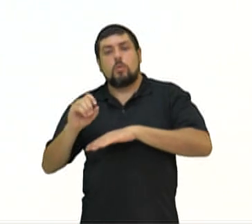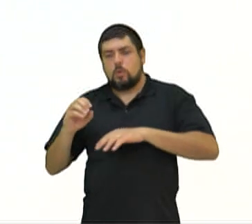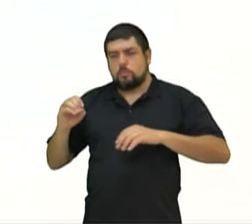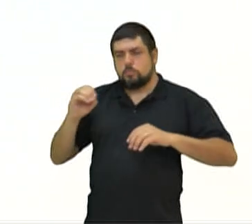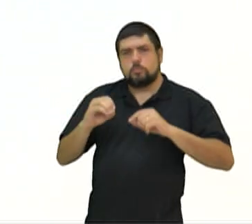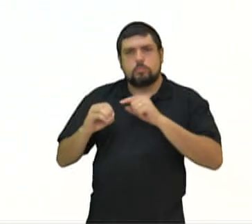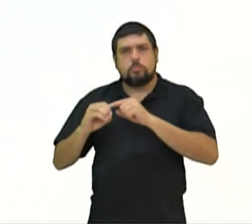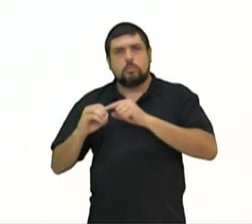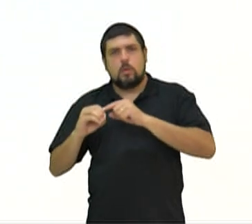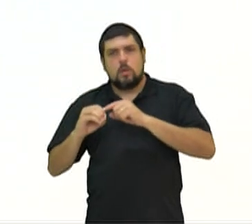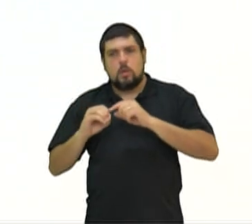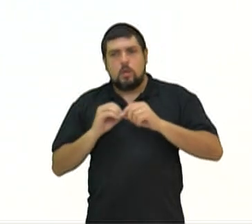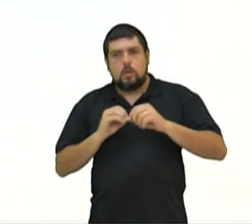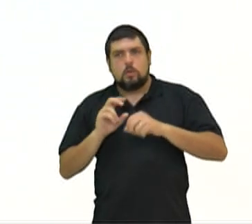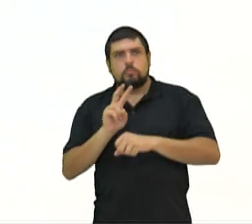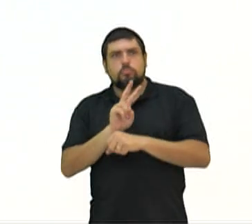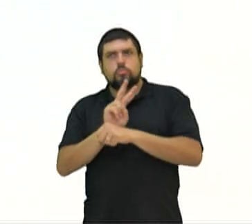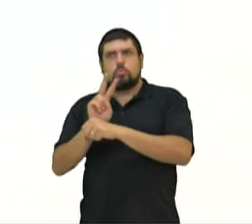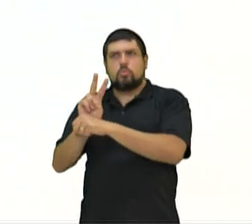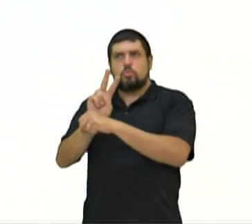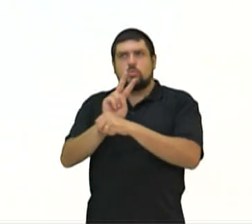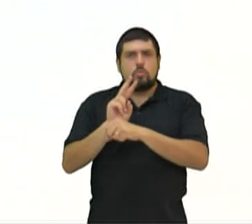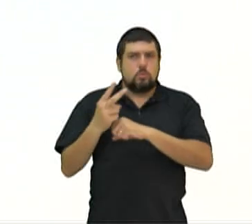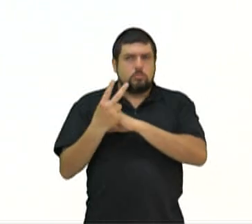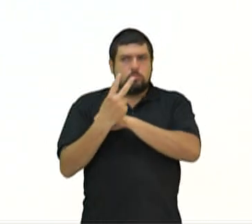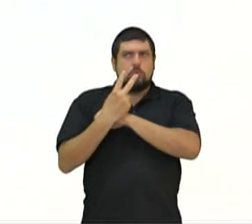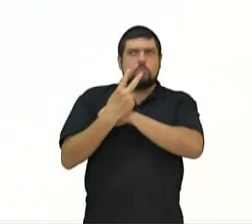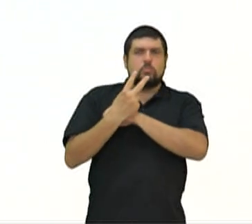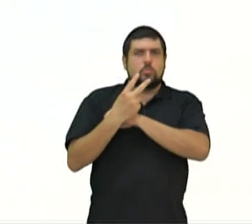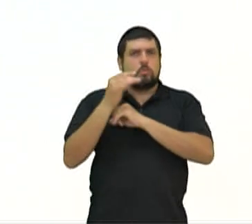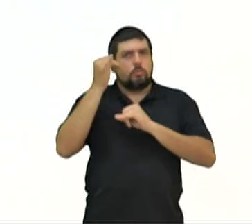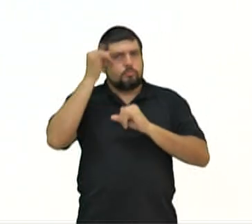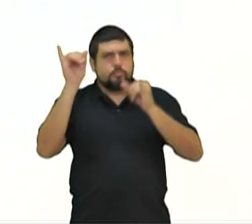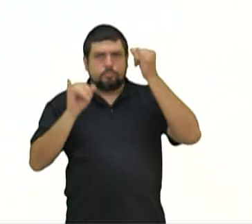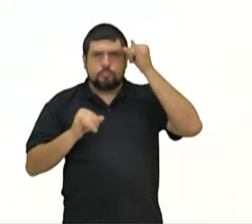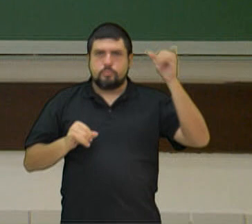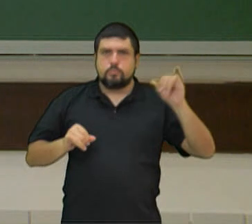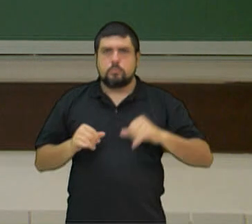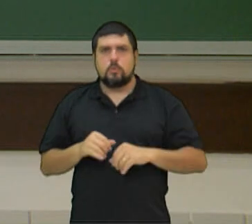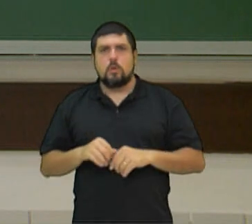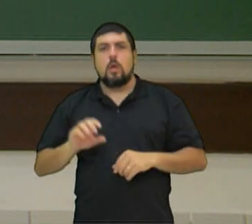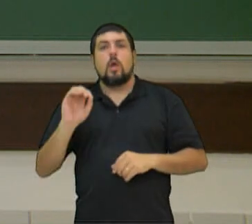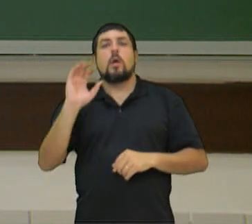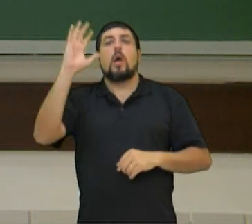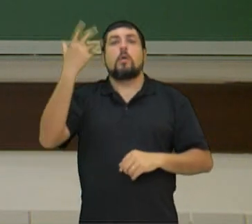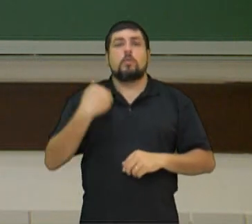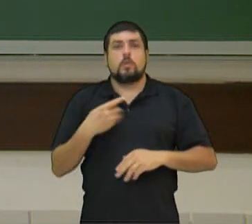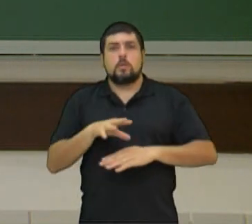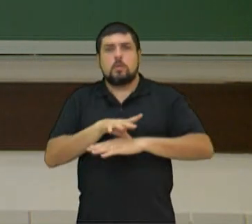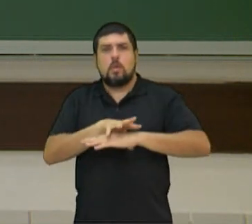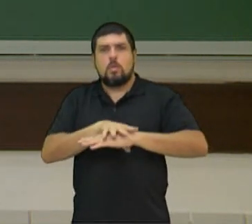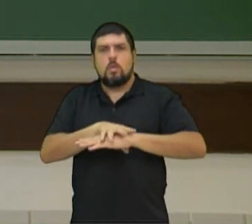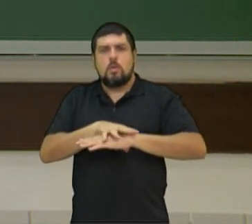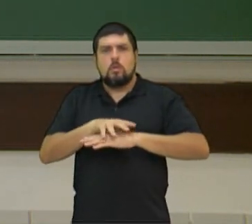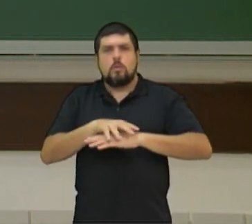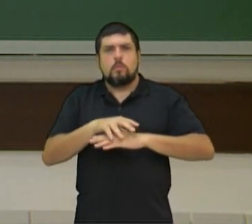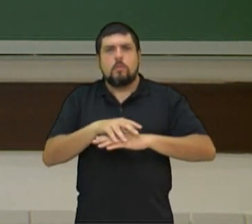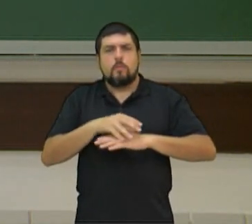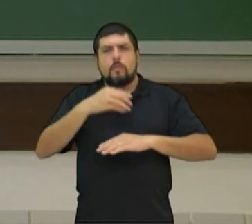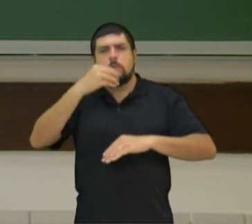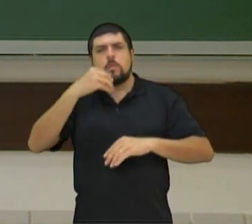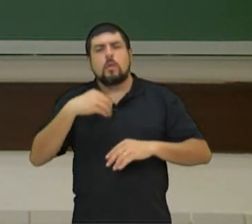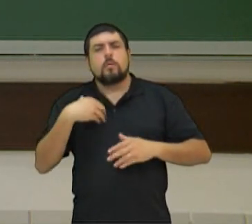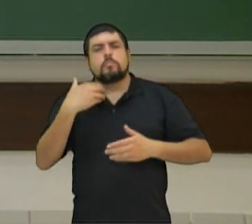Com isso, a pessoa vai ficando cada vez com a imunidade mais fraca e vai, pegando